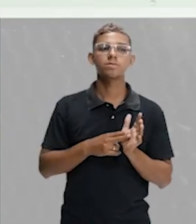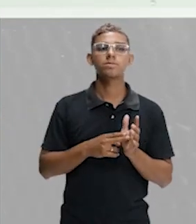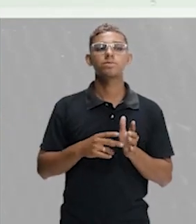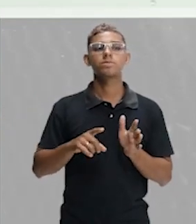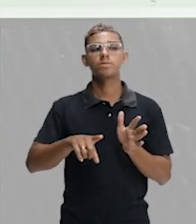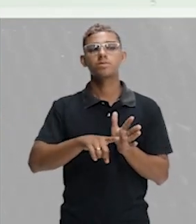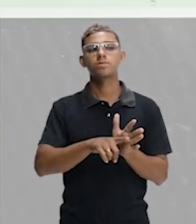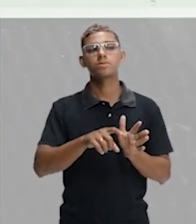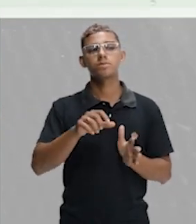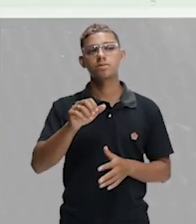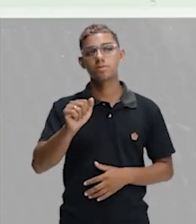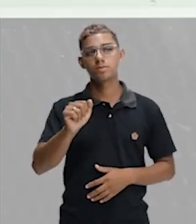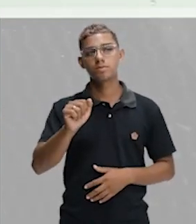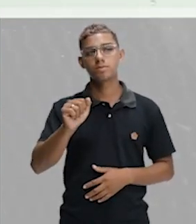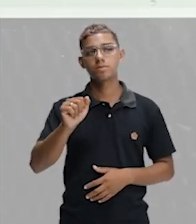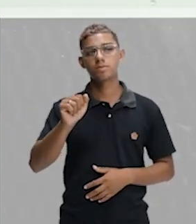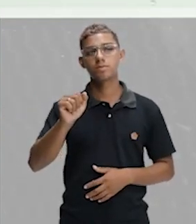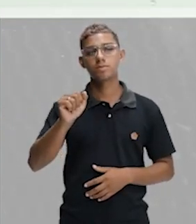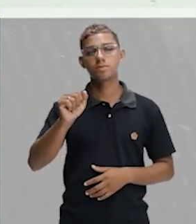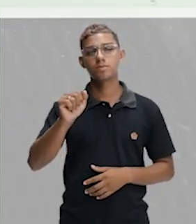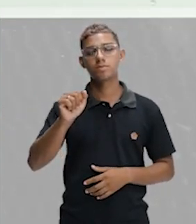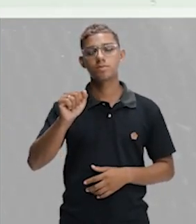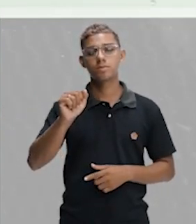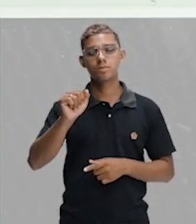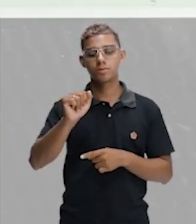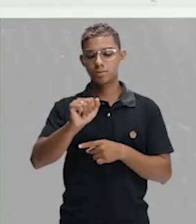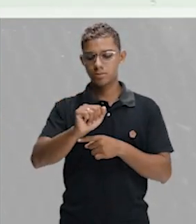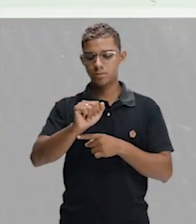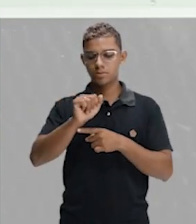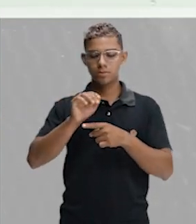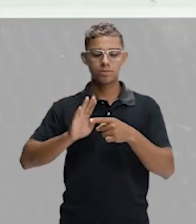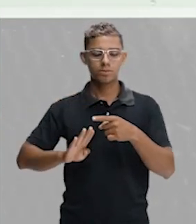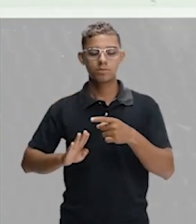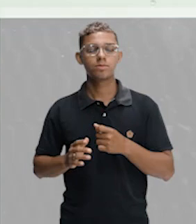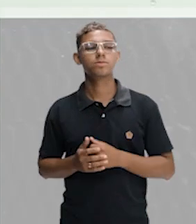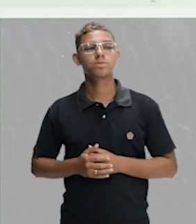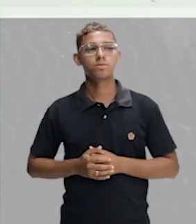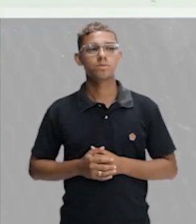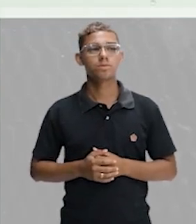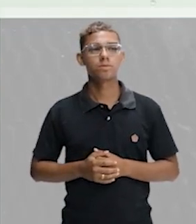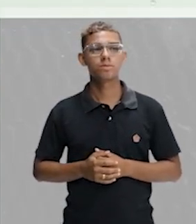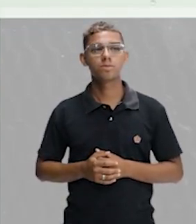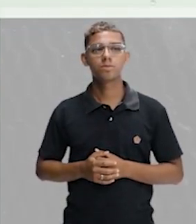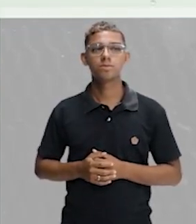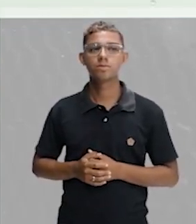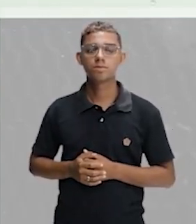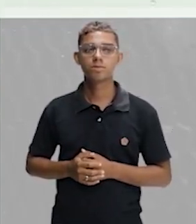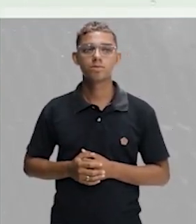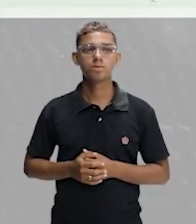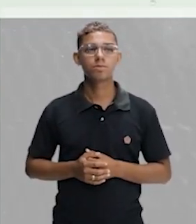justamente o valor desse M aqui qual o coeficiente linear aliás coeficiente angular desculpa e esse